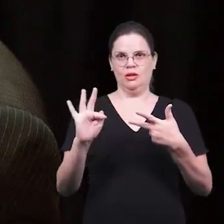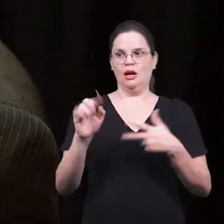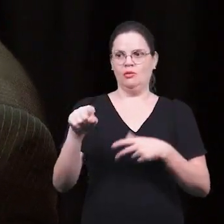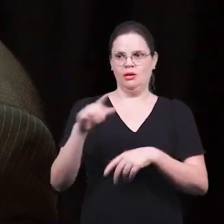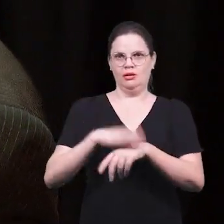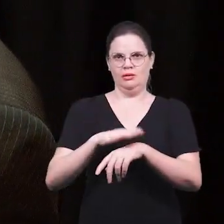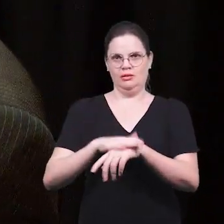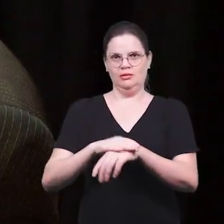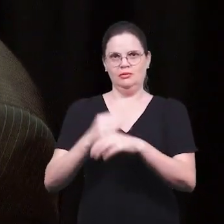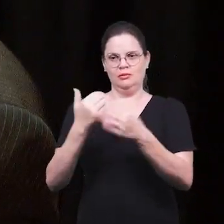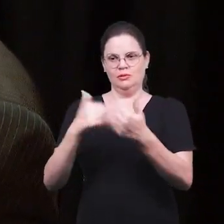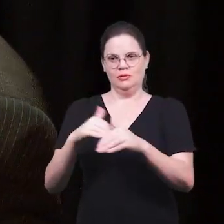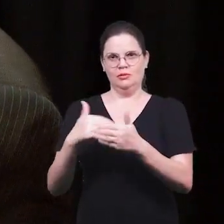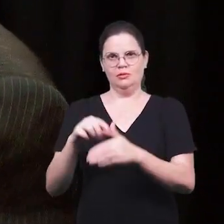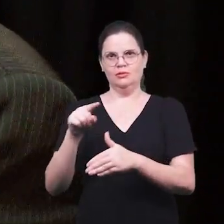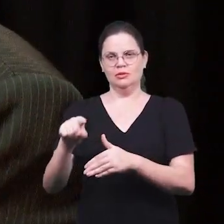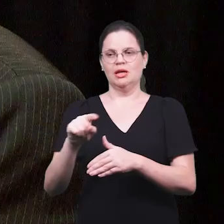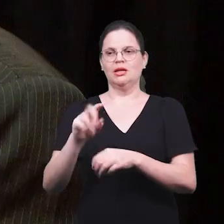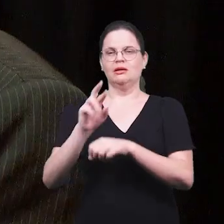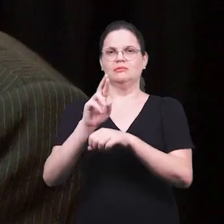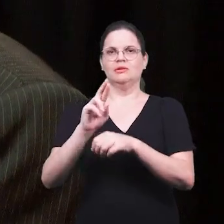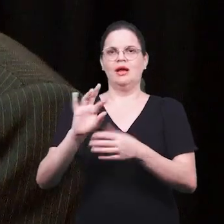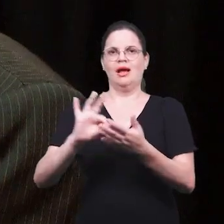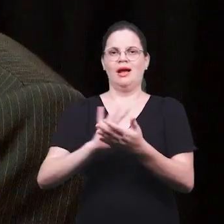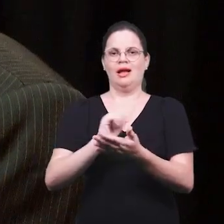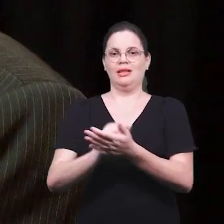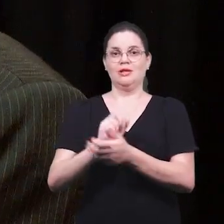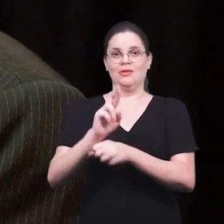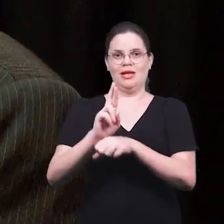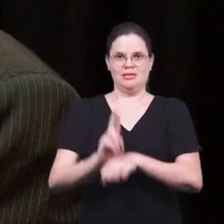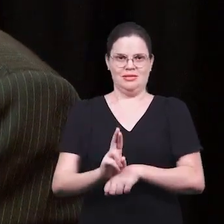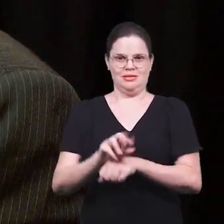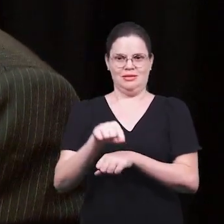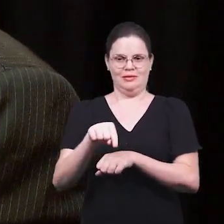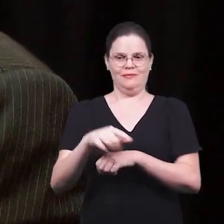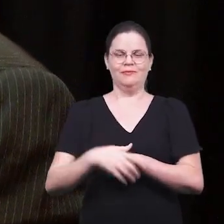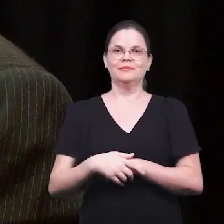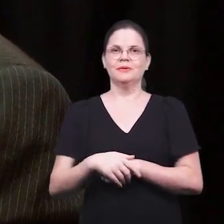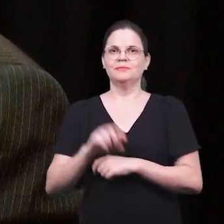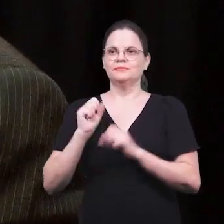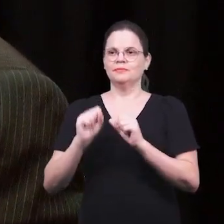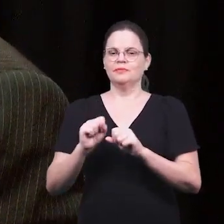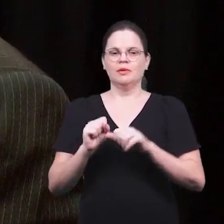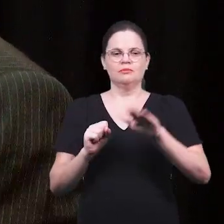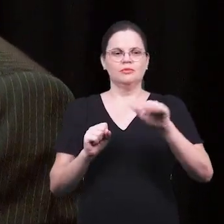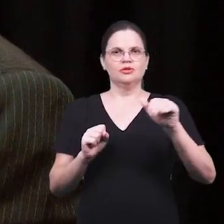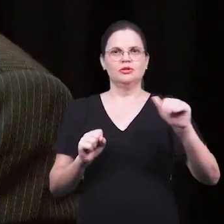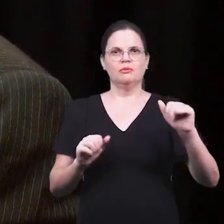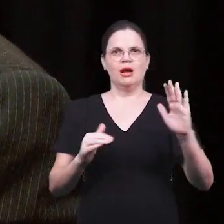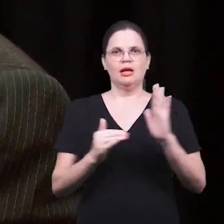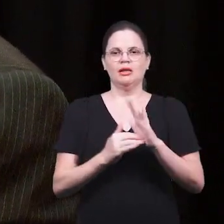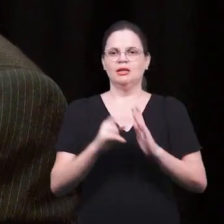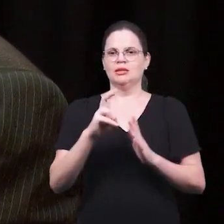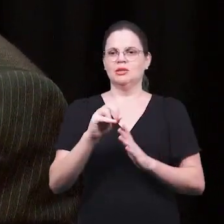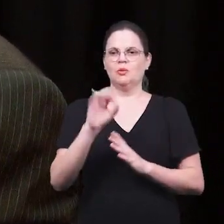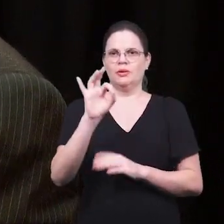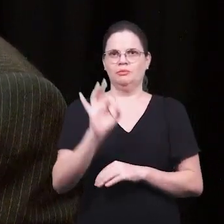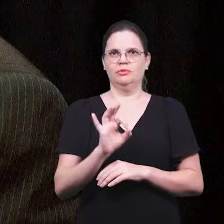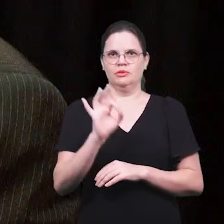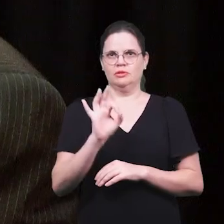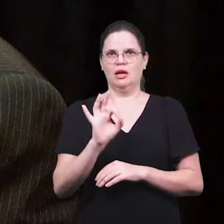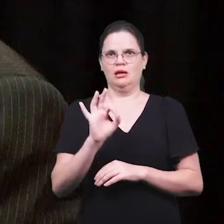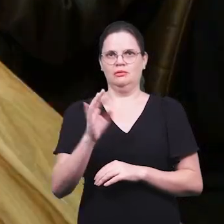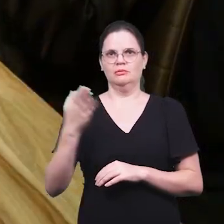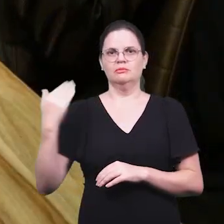ele realiza um concurso, ele deixa um cadastro reserva, ele tem a liberdade de nomear até